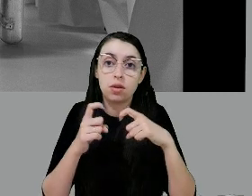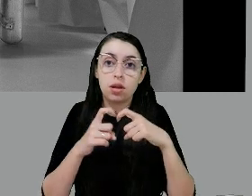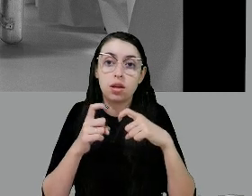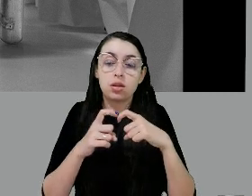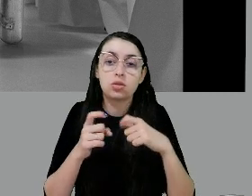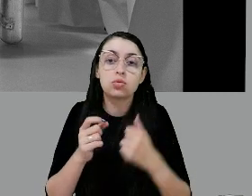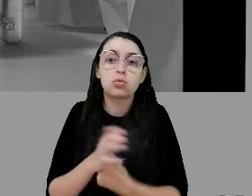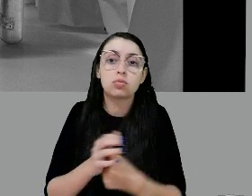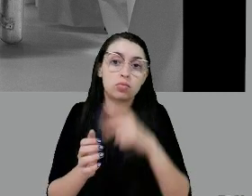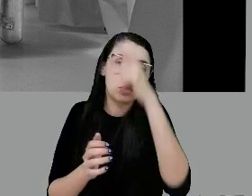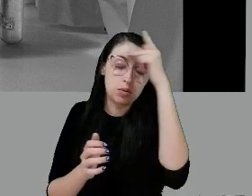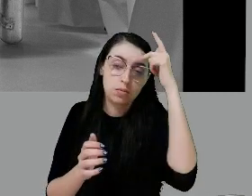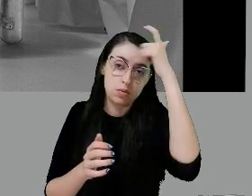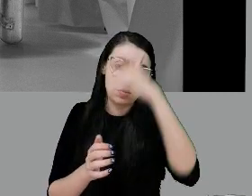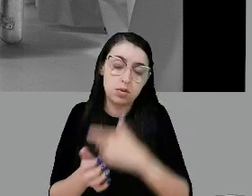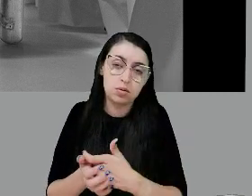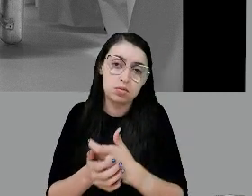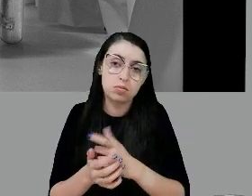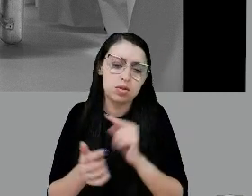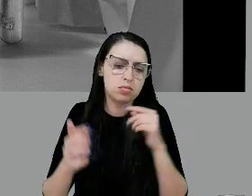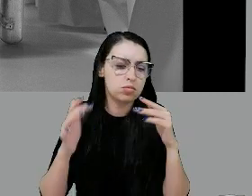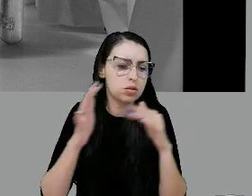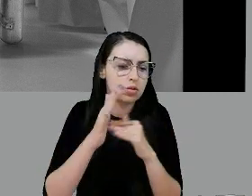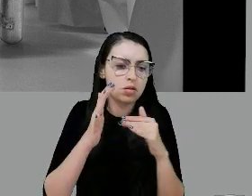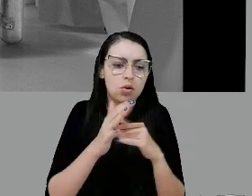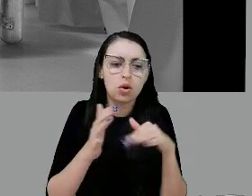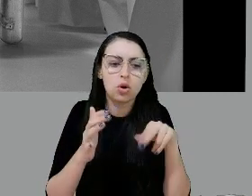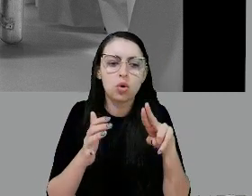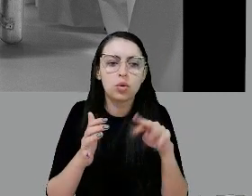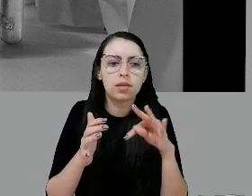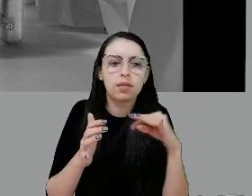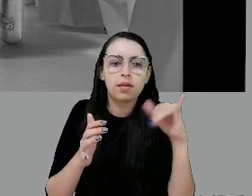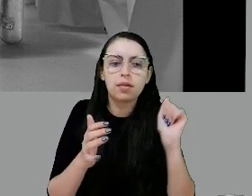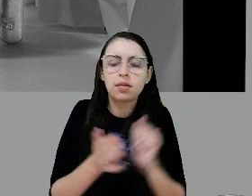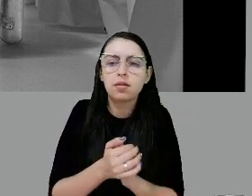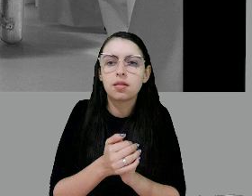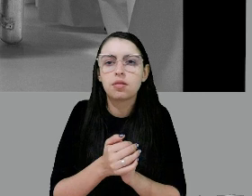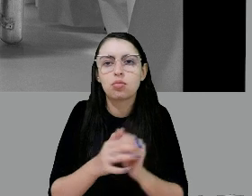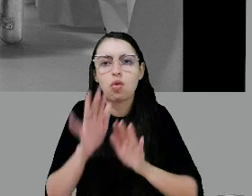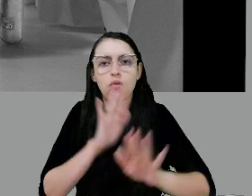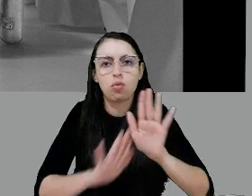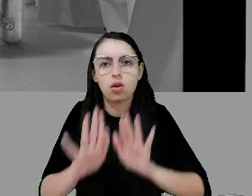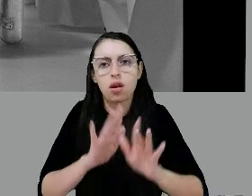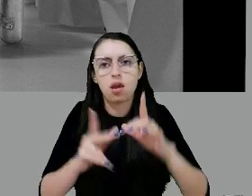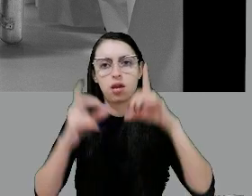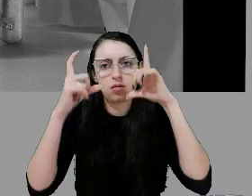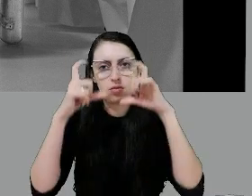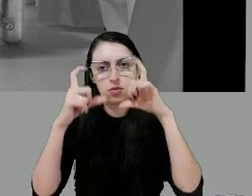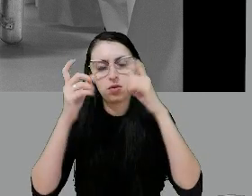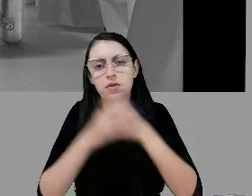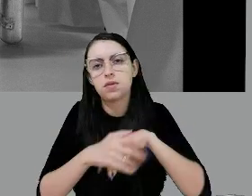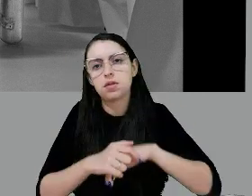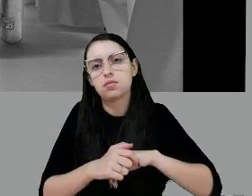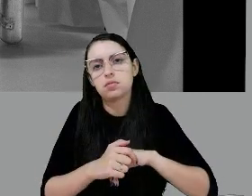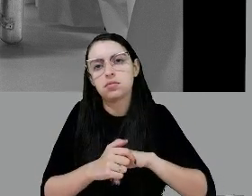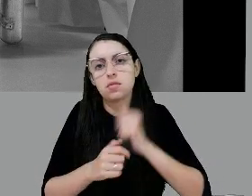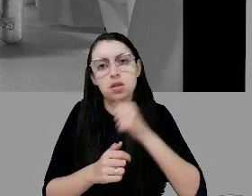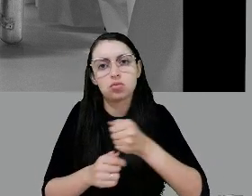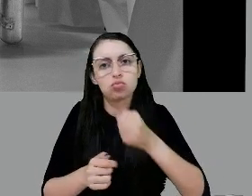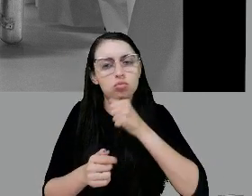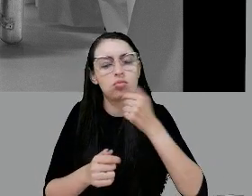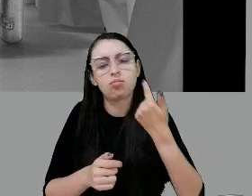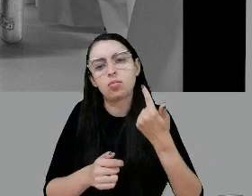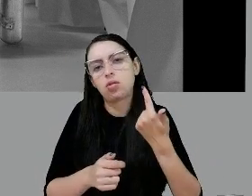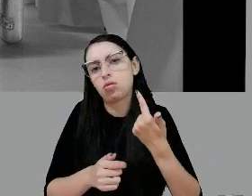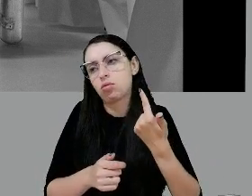médico que está em primeira pessoa tendo acesso à UTI, aos cuidados, o que o fotógrafo profissional da notícia não